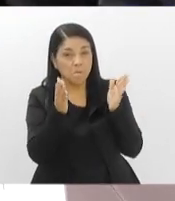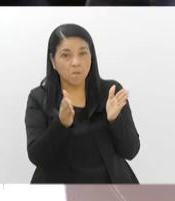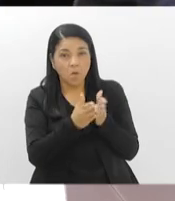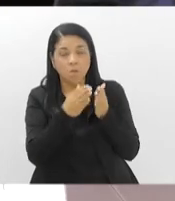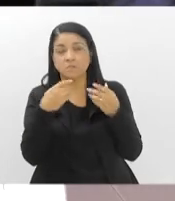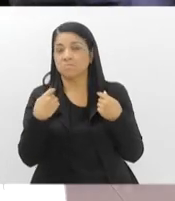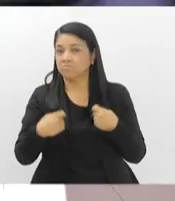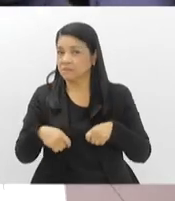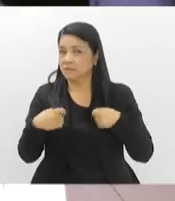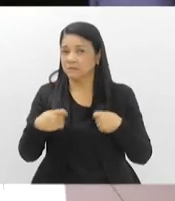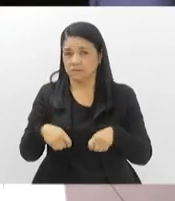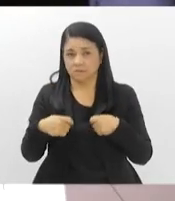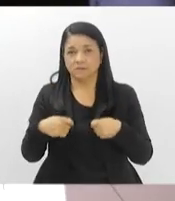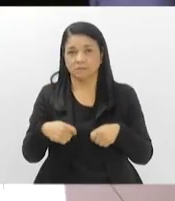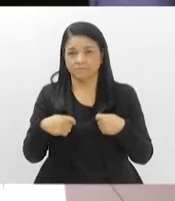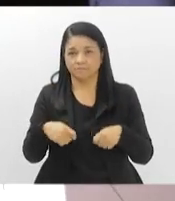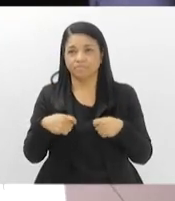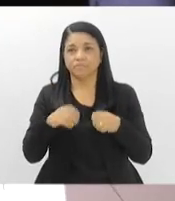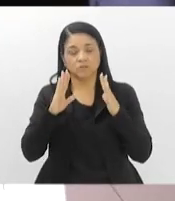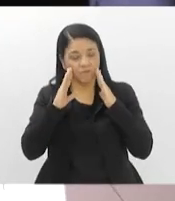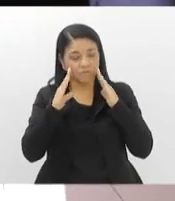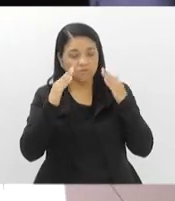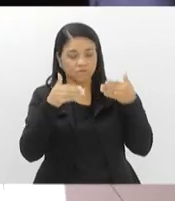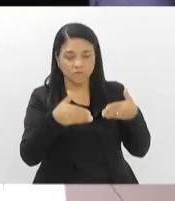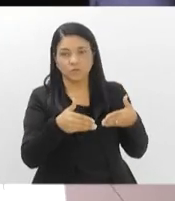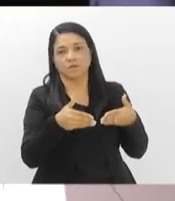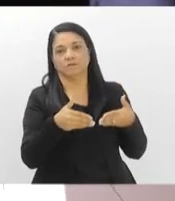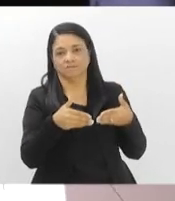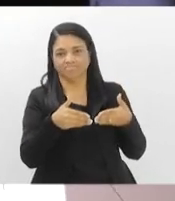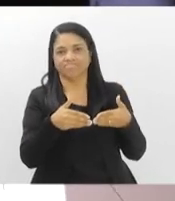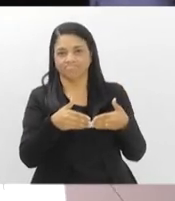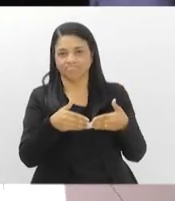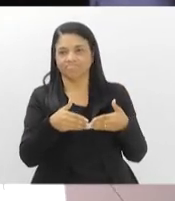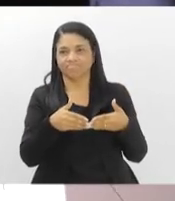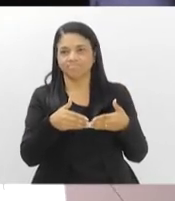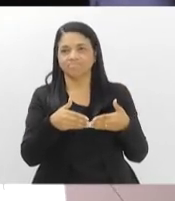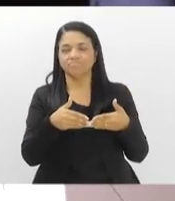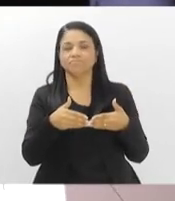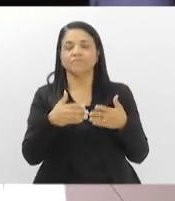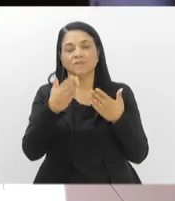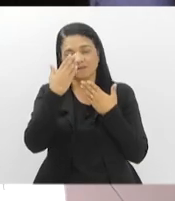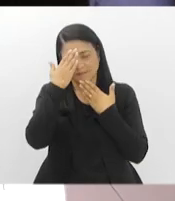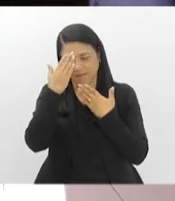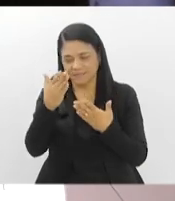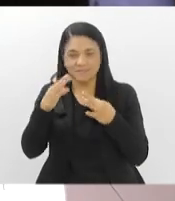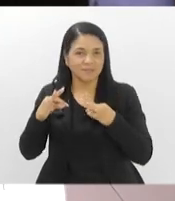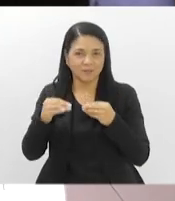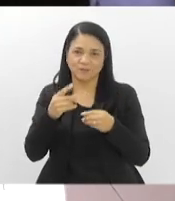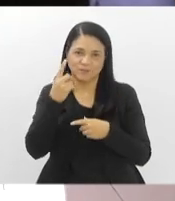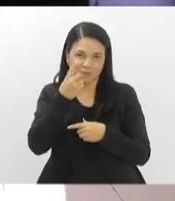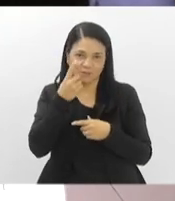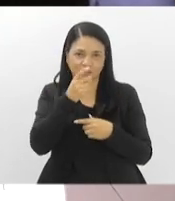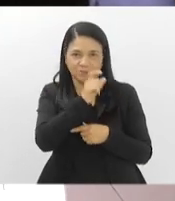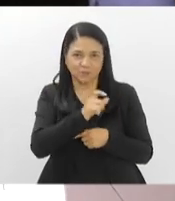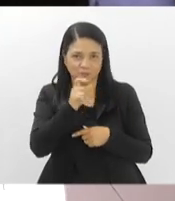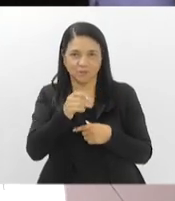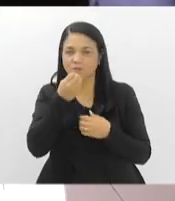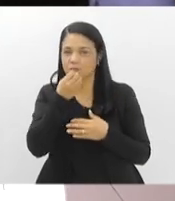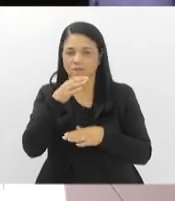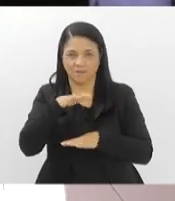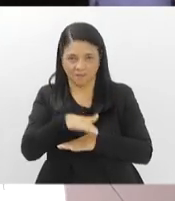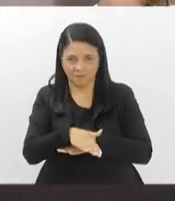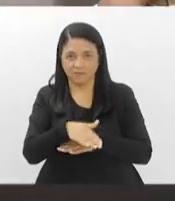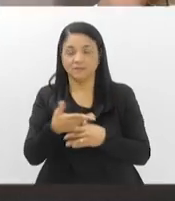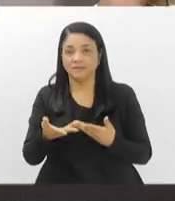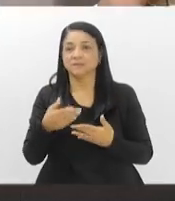tanto precisam Então a gente tem que estar voltado para essa questão também o mais agradecer a todos deputados as pessoas uma boa tarde